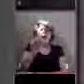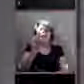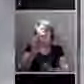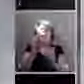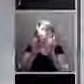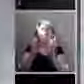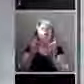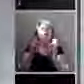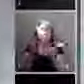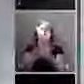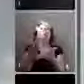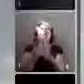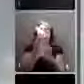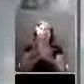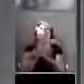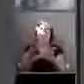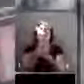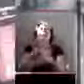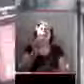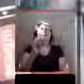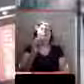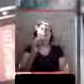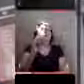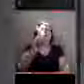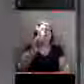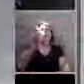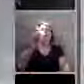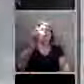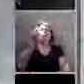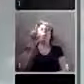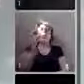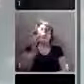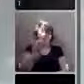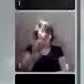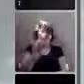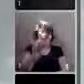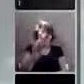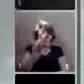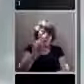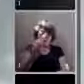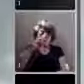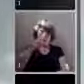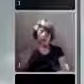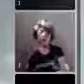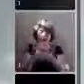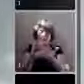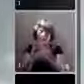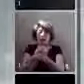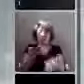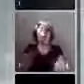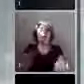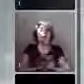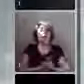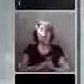Ontem, ficou ontem, né? Foi. Meu Deus. Tá. Também tem coisas para serem consertadas na página 42,